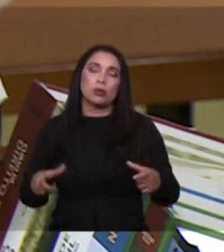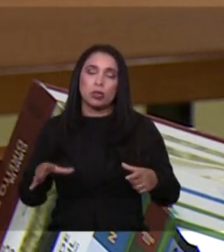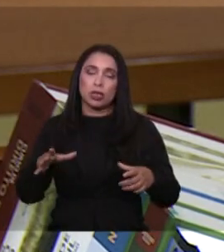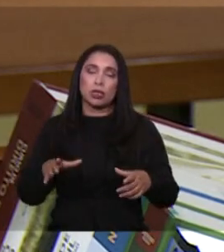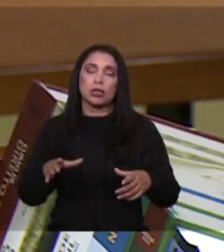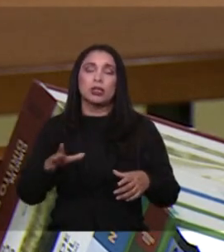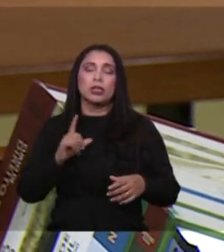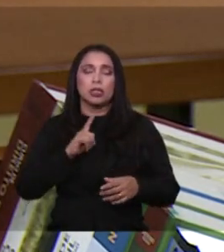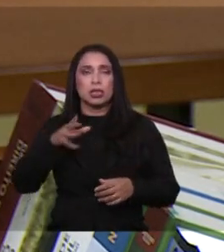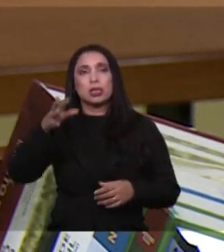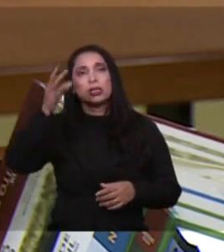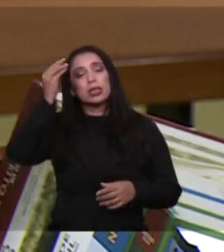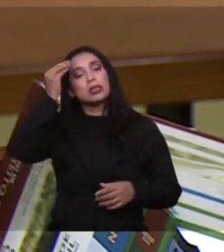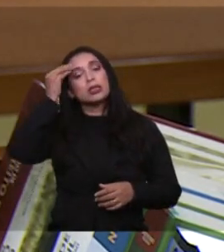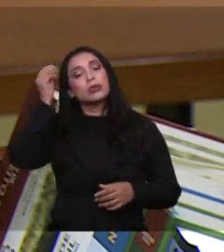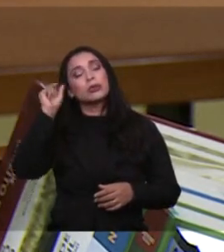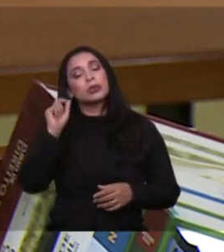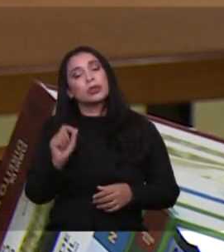que poderia ser